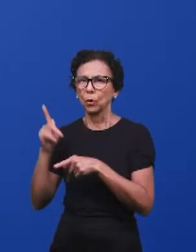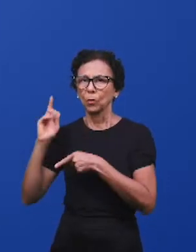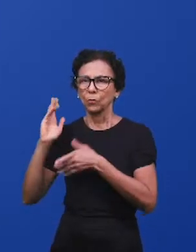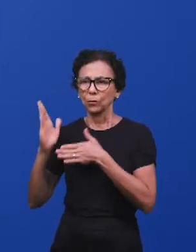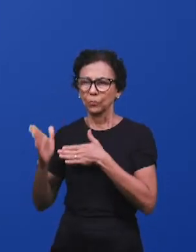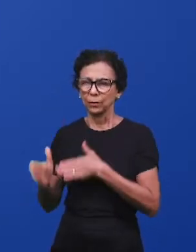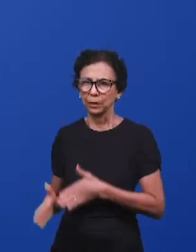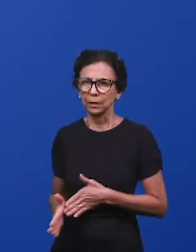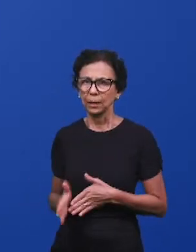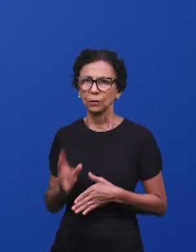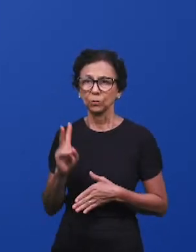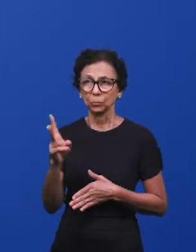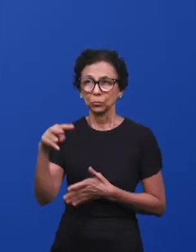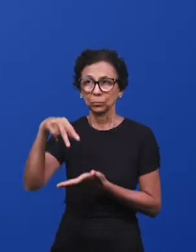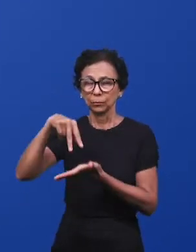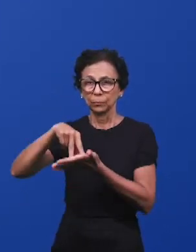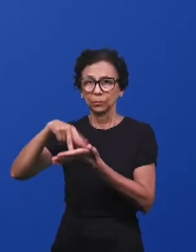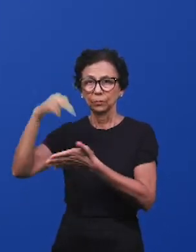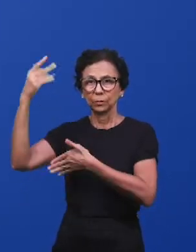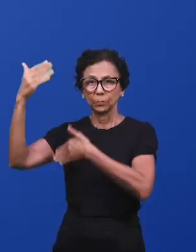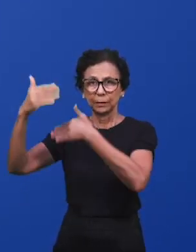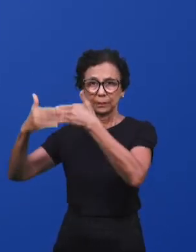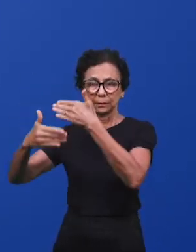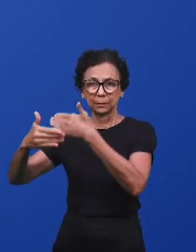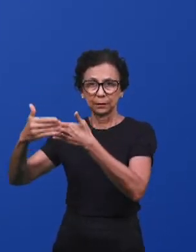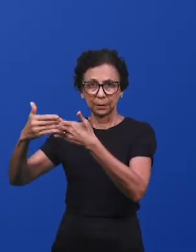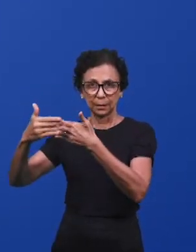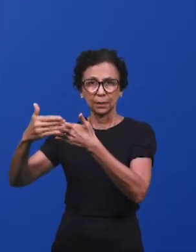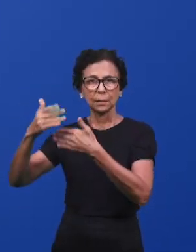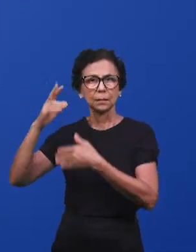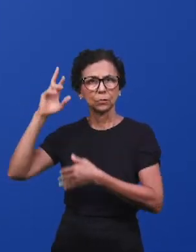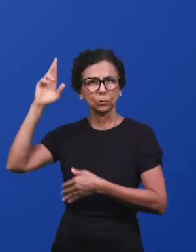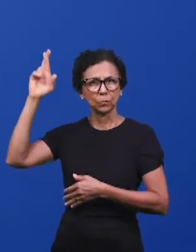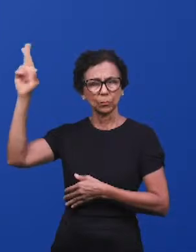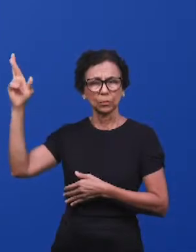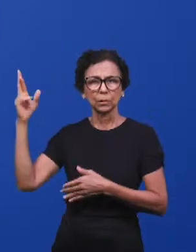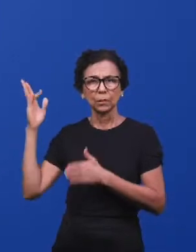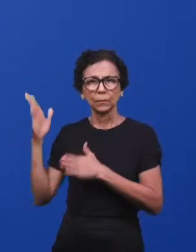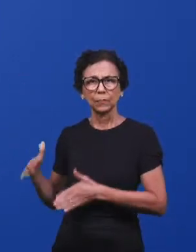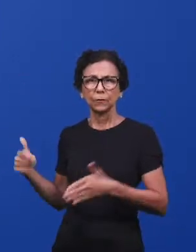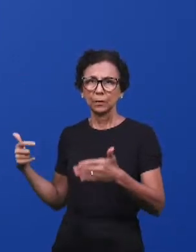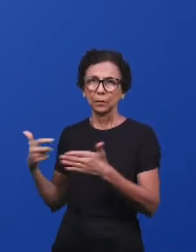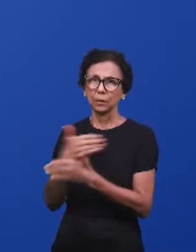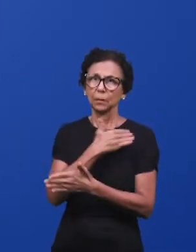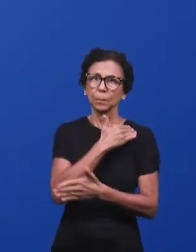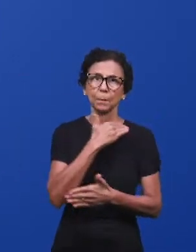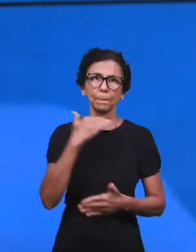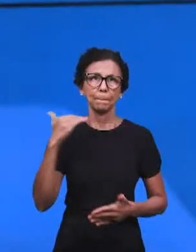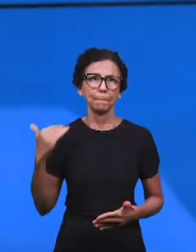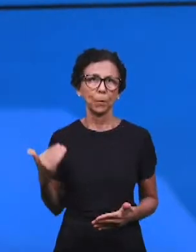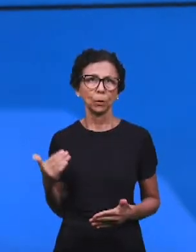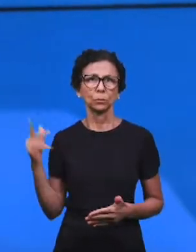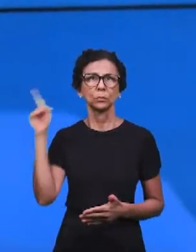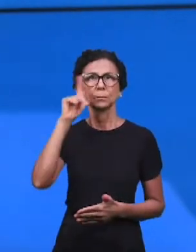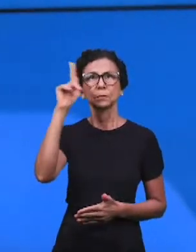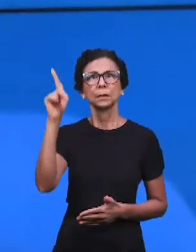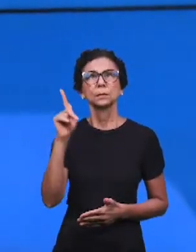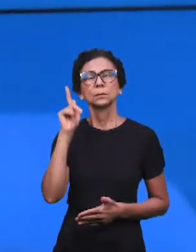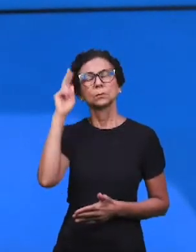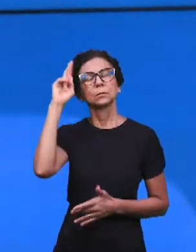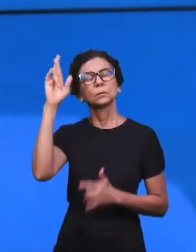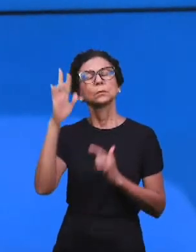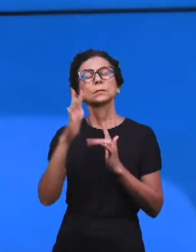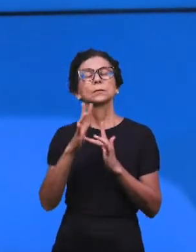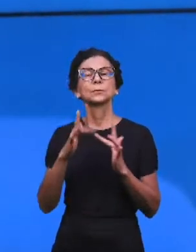presença, esteja sendo fiel até a morte. Paz do Senhor Jesus. A paz do Senhor Jesus,